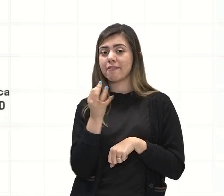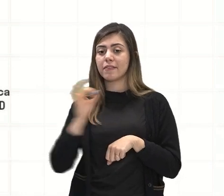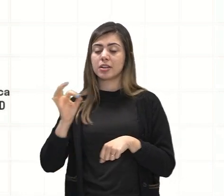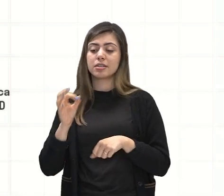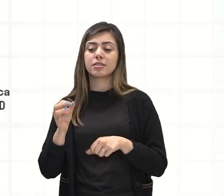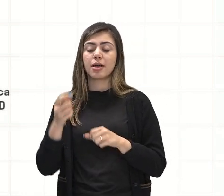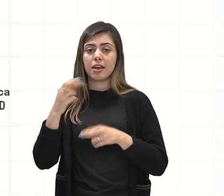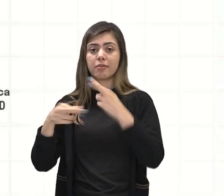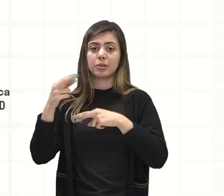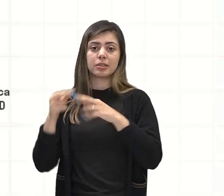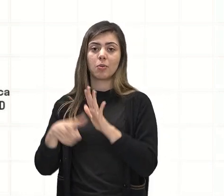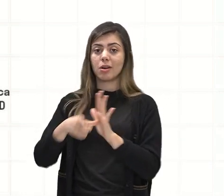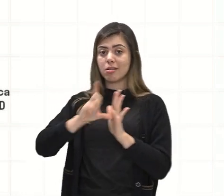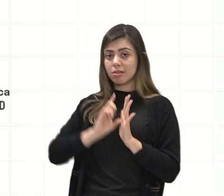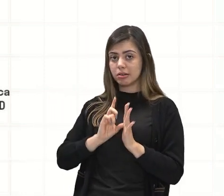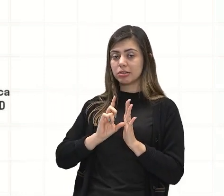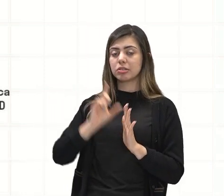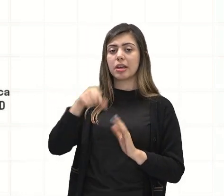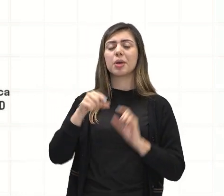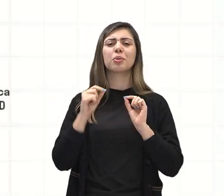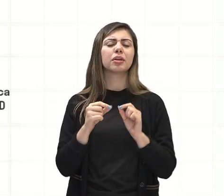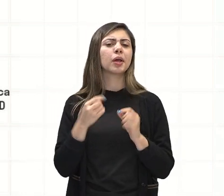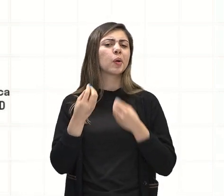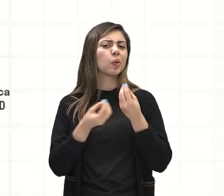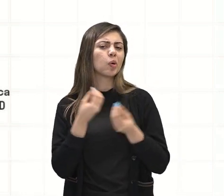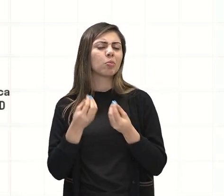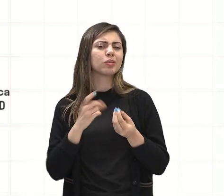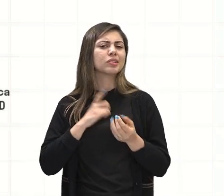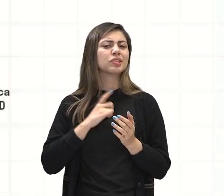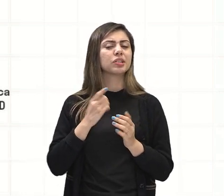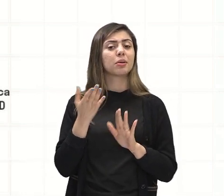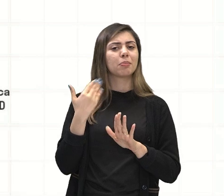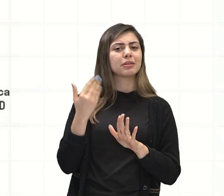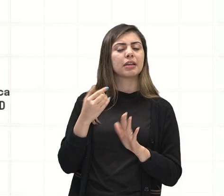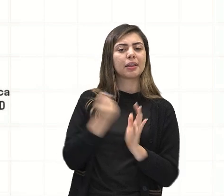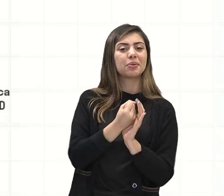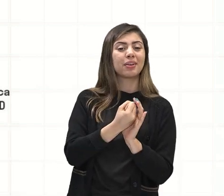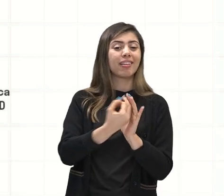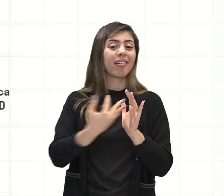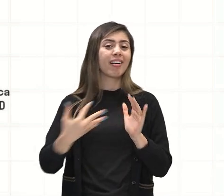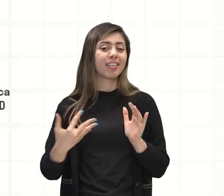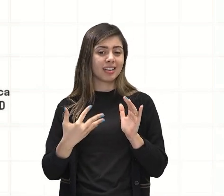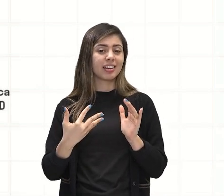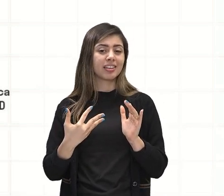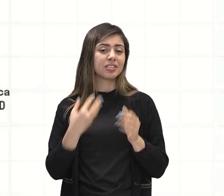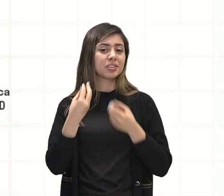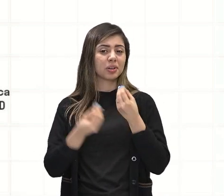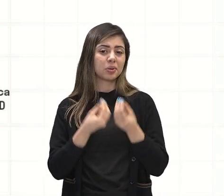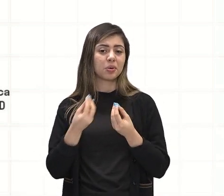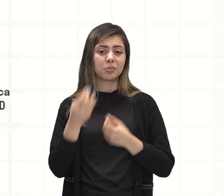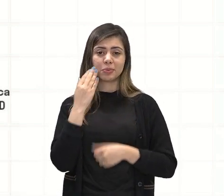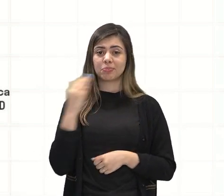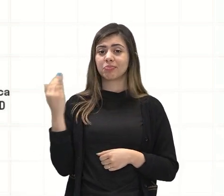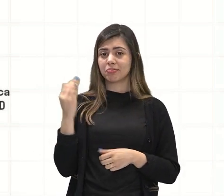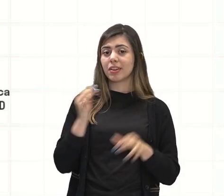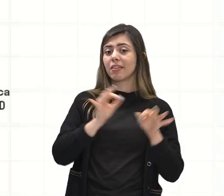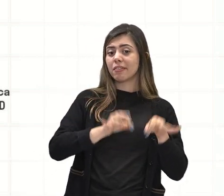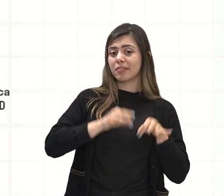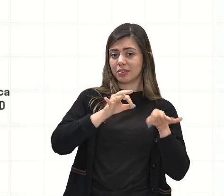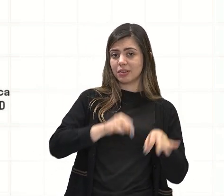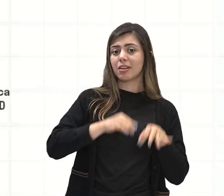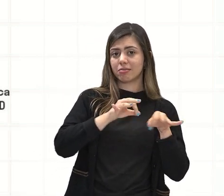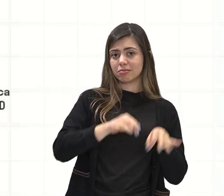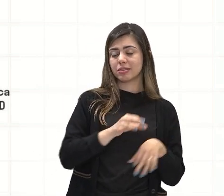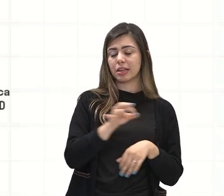nós estamos falando de uma França com características ainda feudais. E o